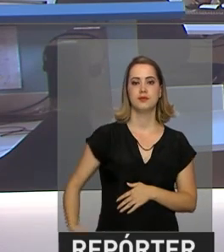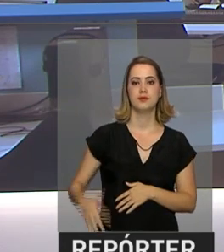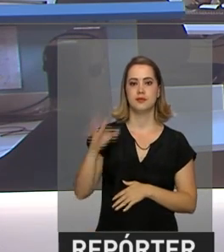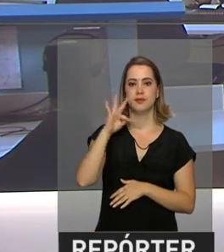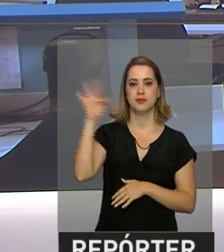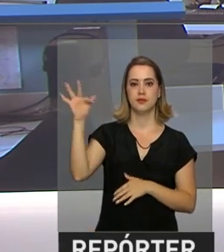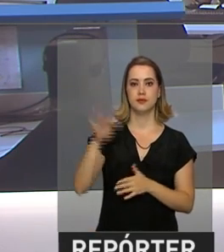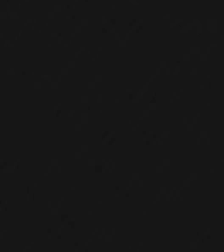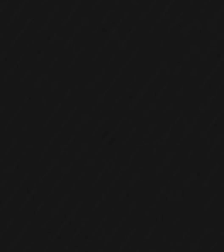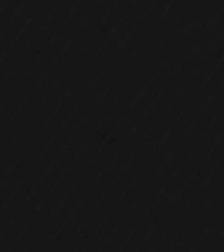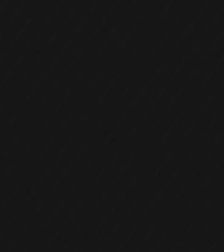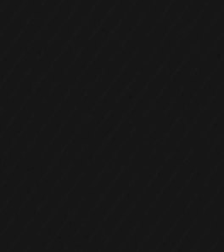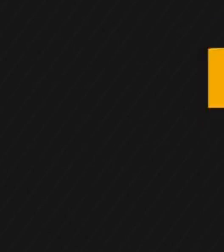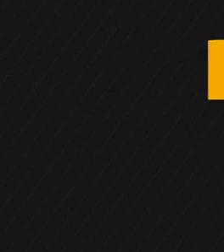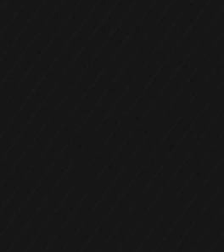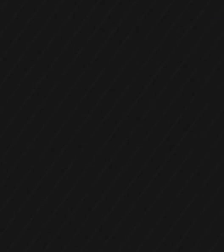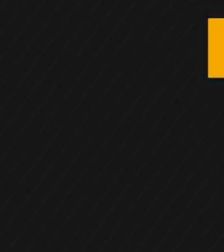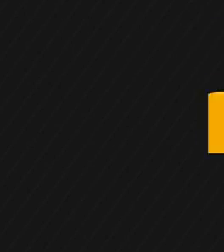do governo federal